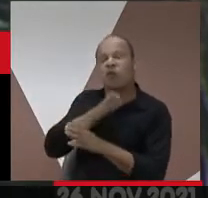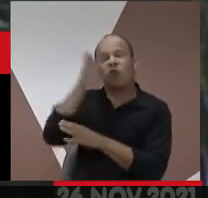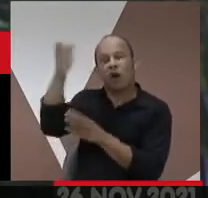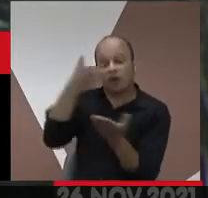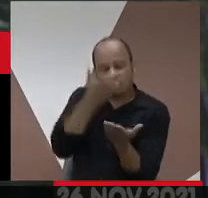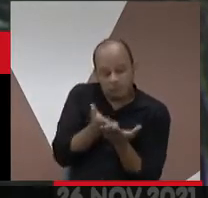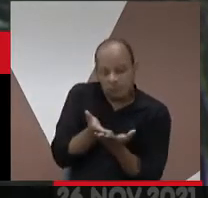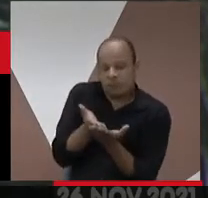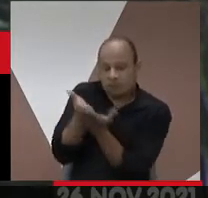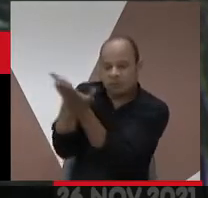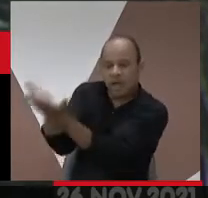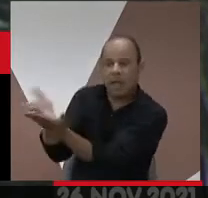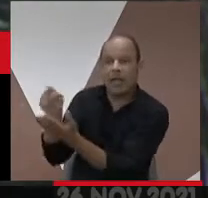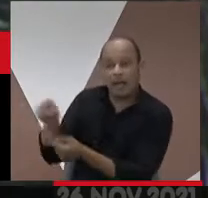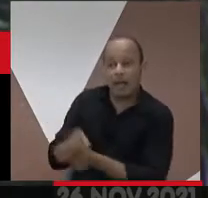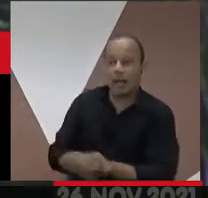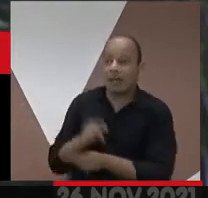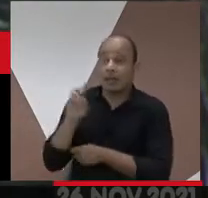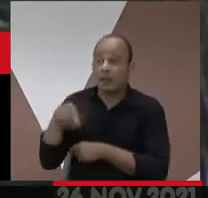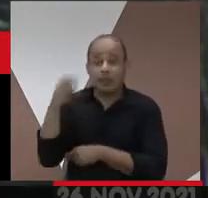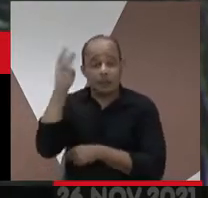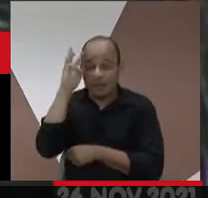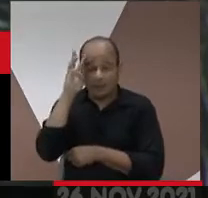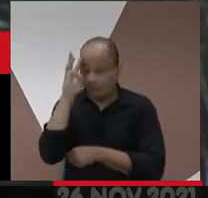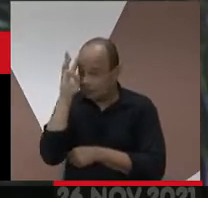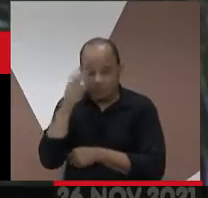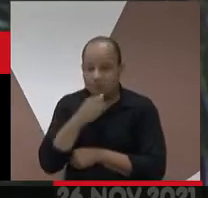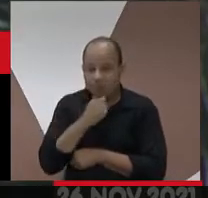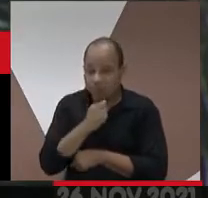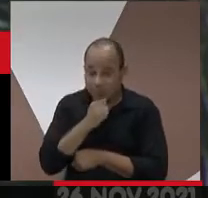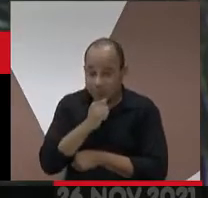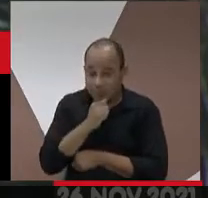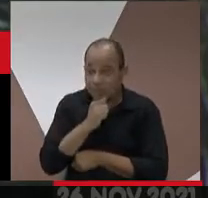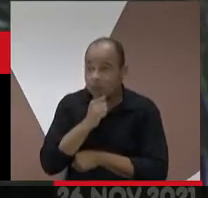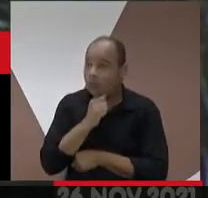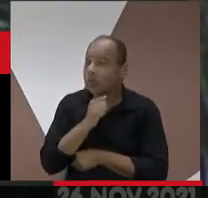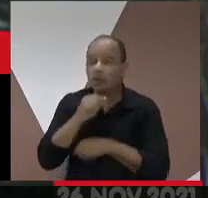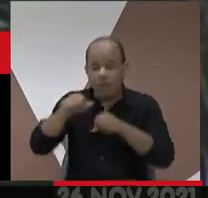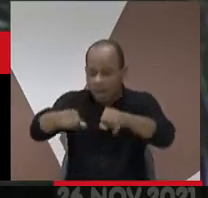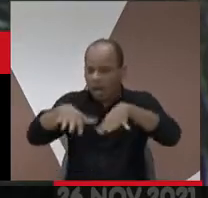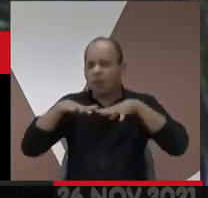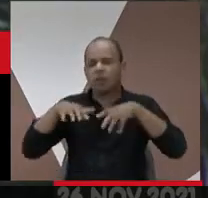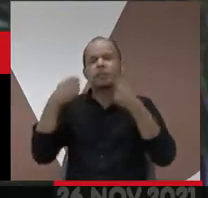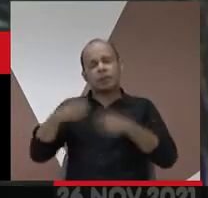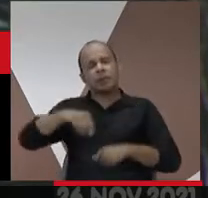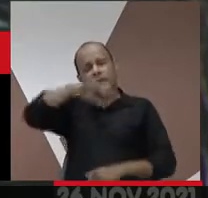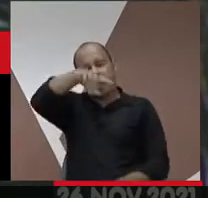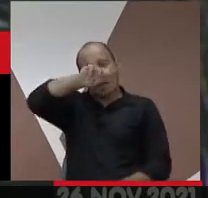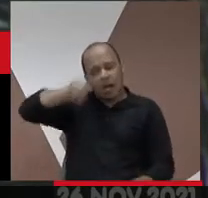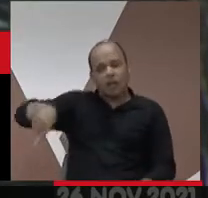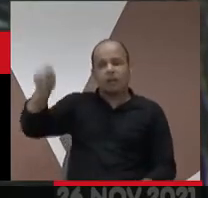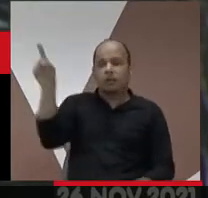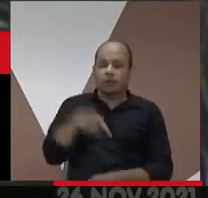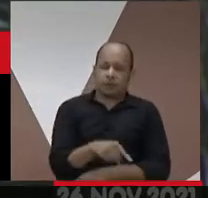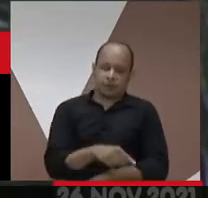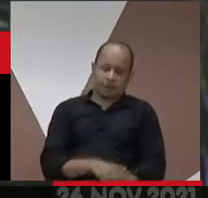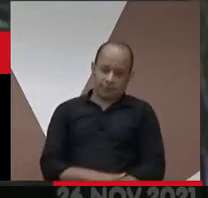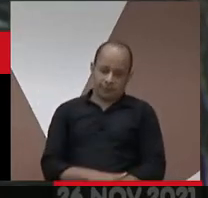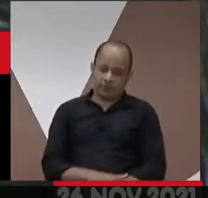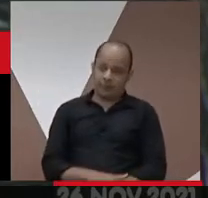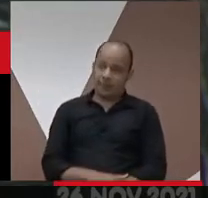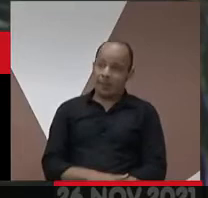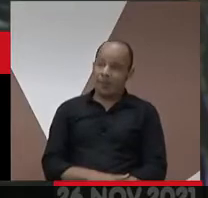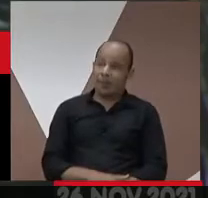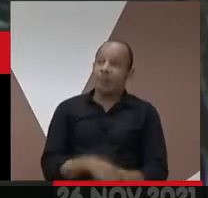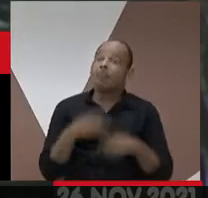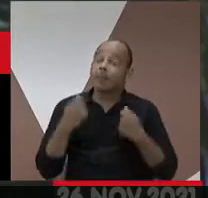vai ser agora à tarde, então que essas audiências sejam anuladas. Por quê? Porque elas precisam acontecer